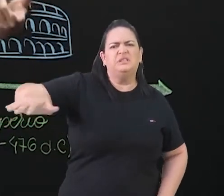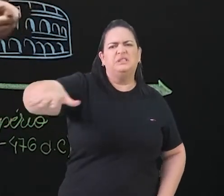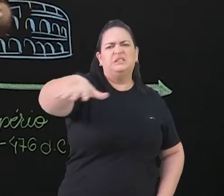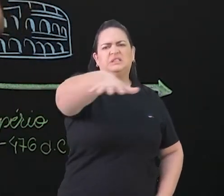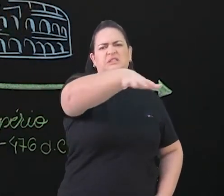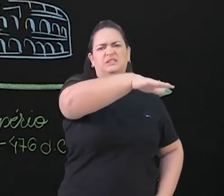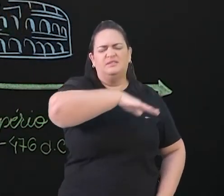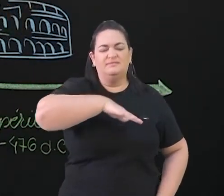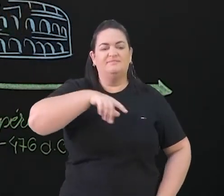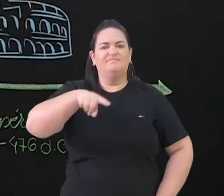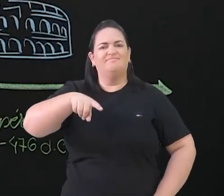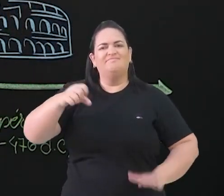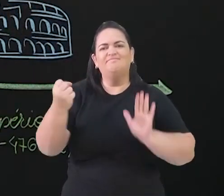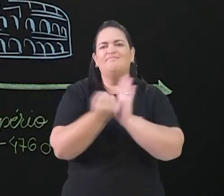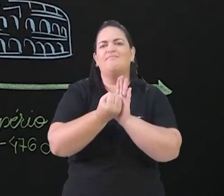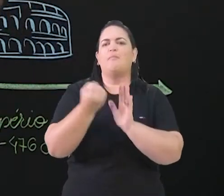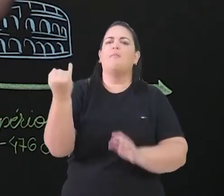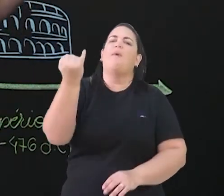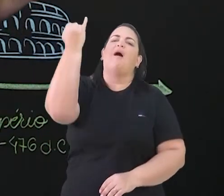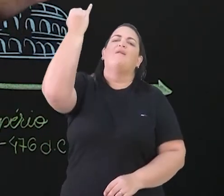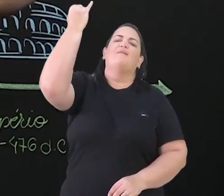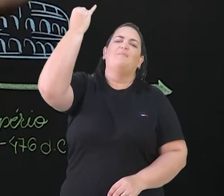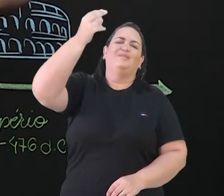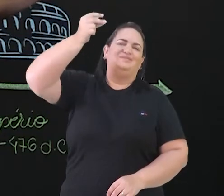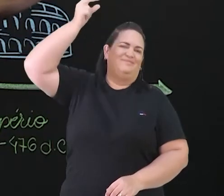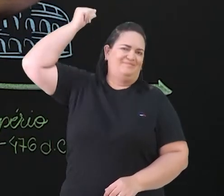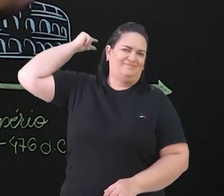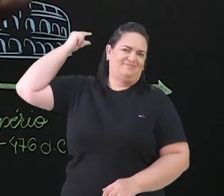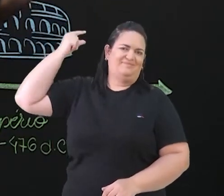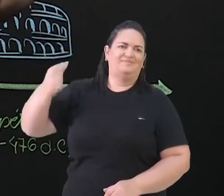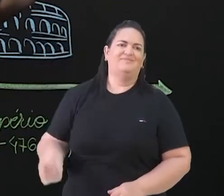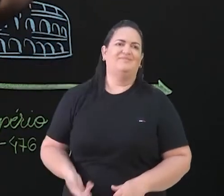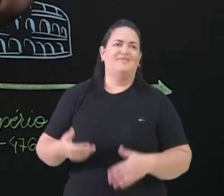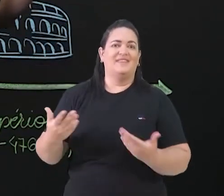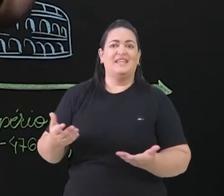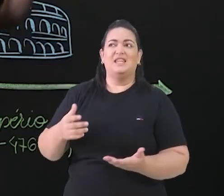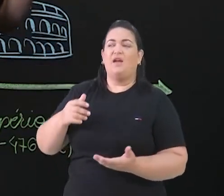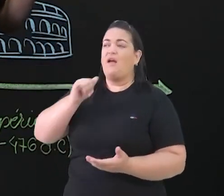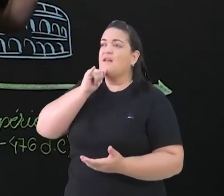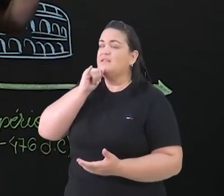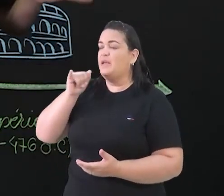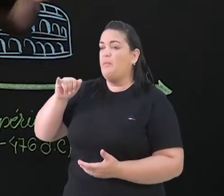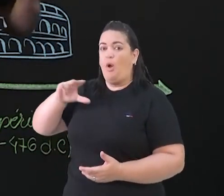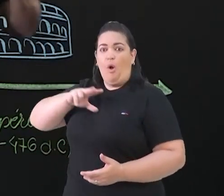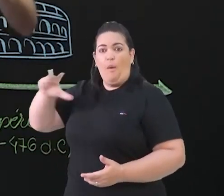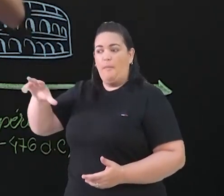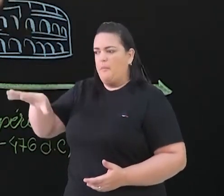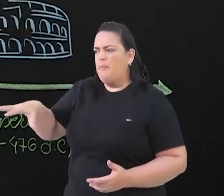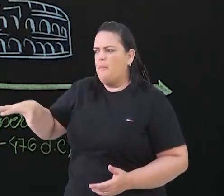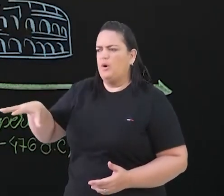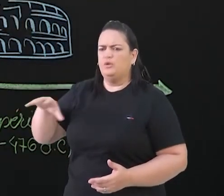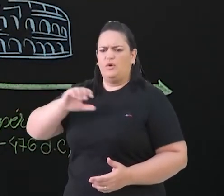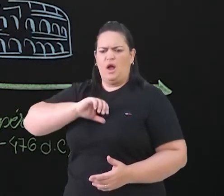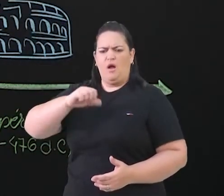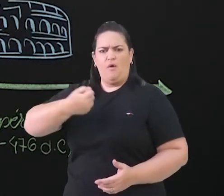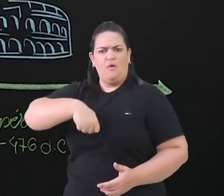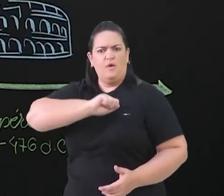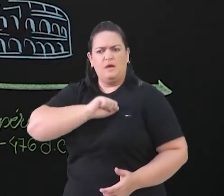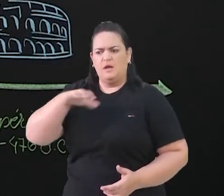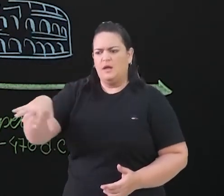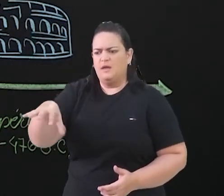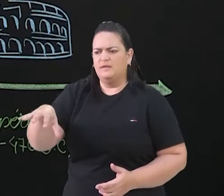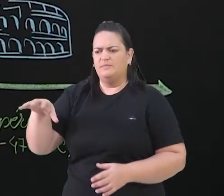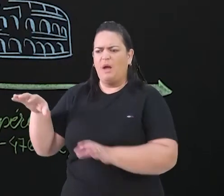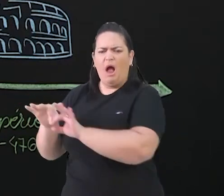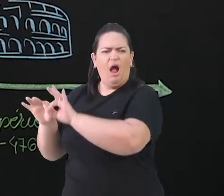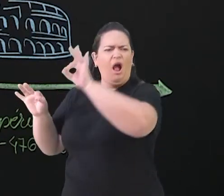antiguidade. Tá? Roma ia mais ou menos desde ali Portugal e Espanha até a região mais distante